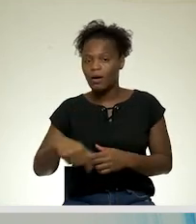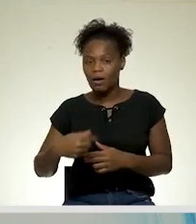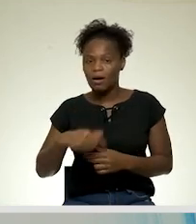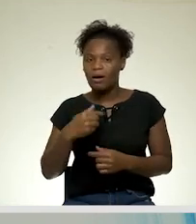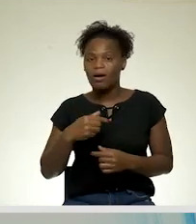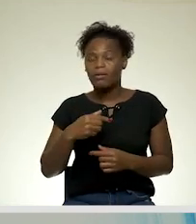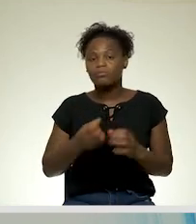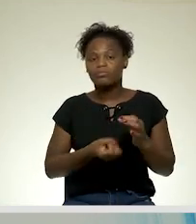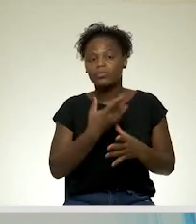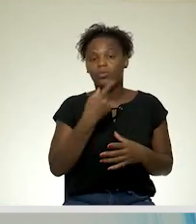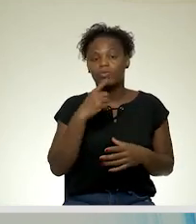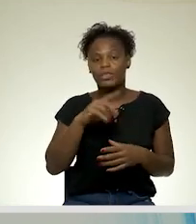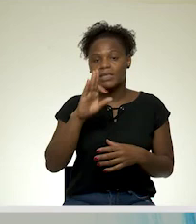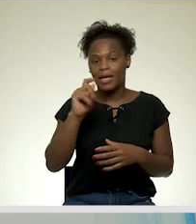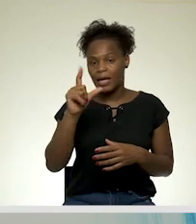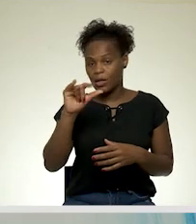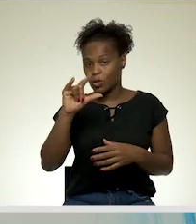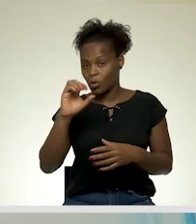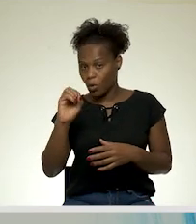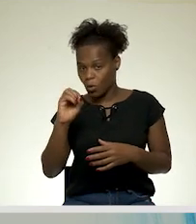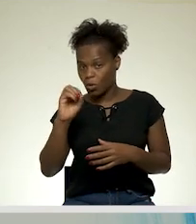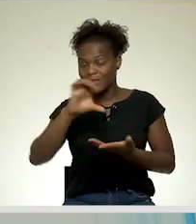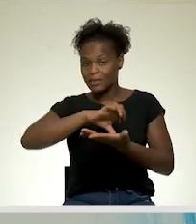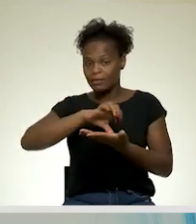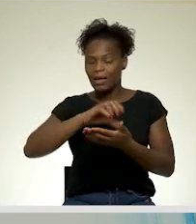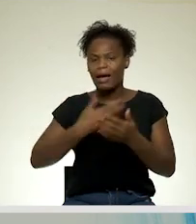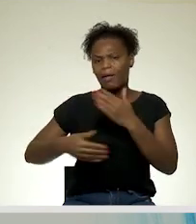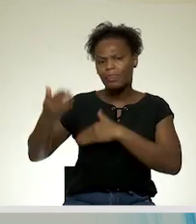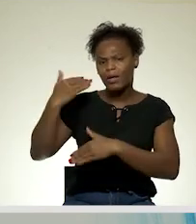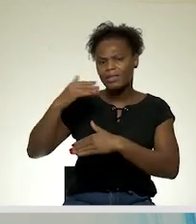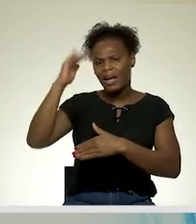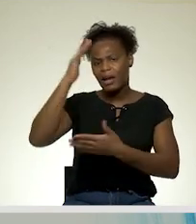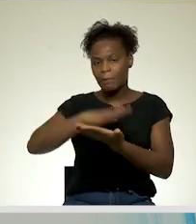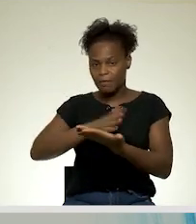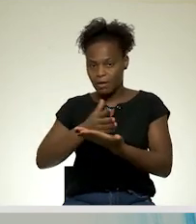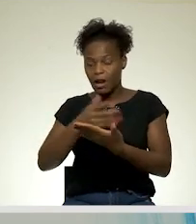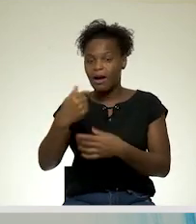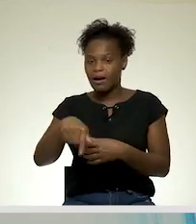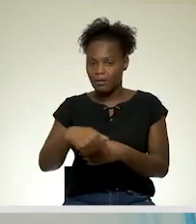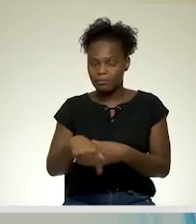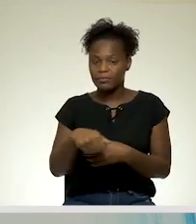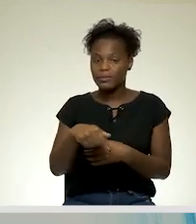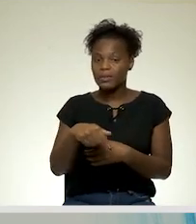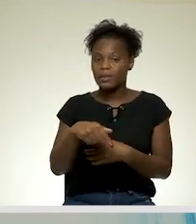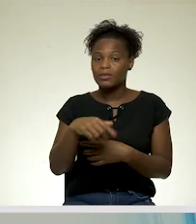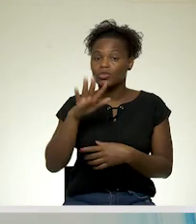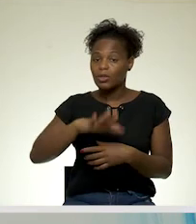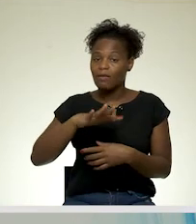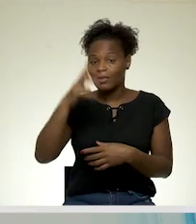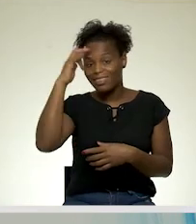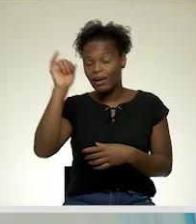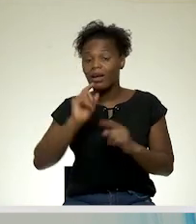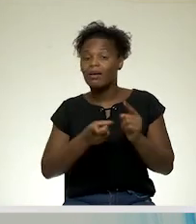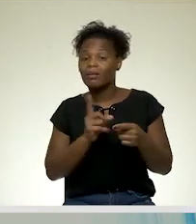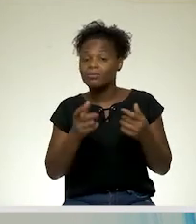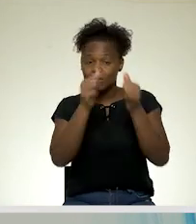a formulação do heliocentrismo. Anteriormente, na época medieval, havia ou estava em vigor